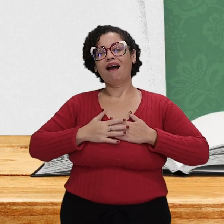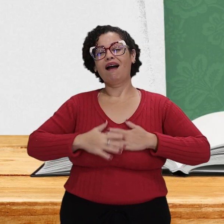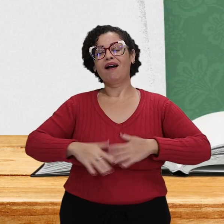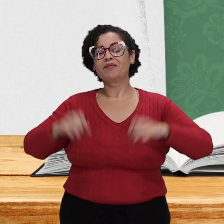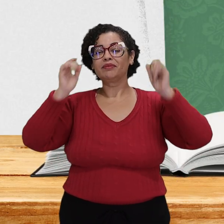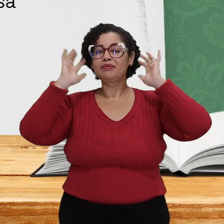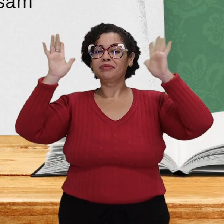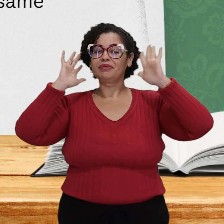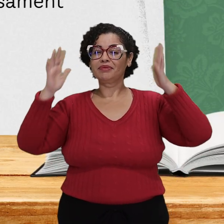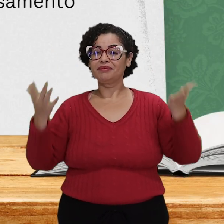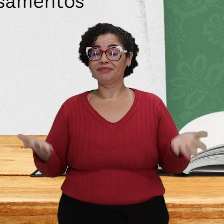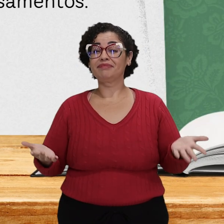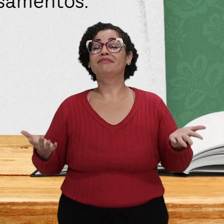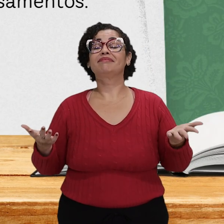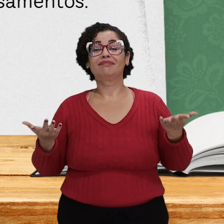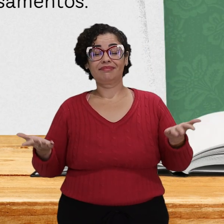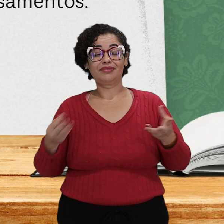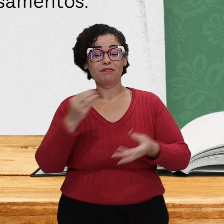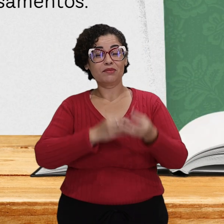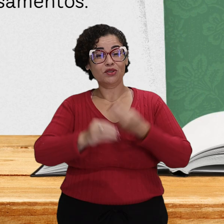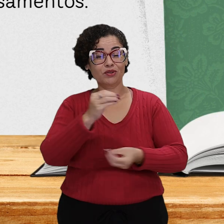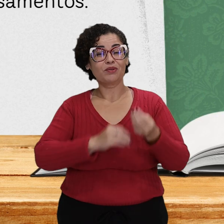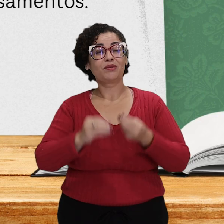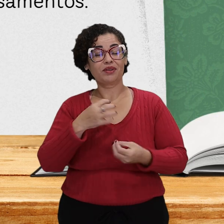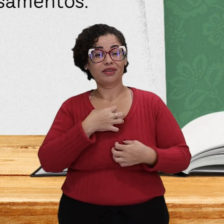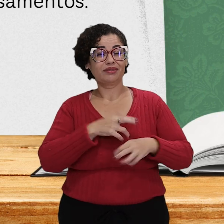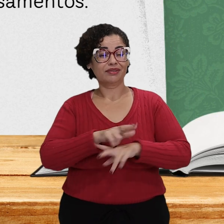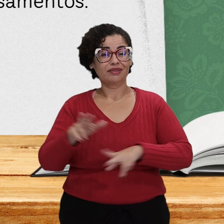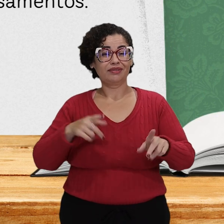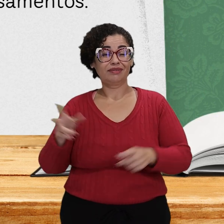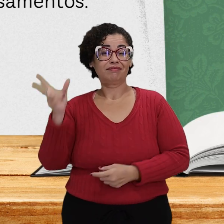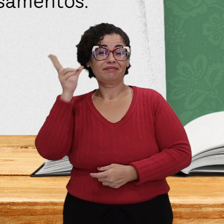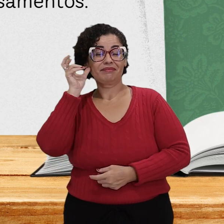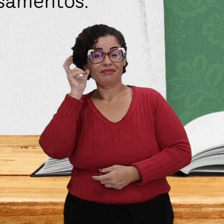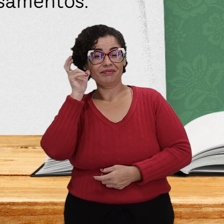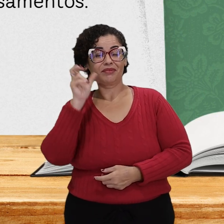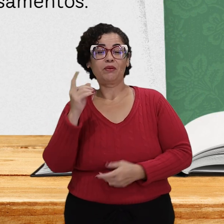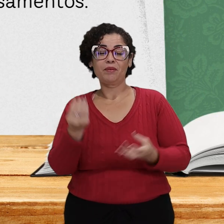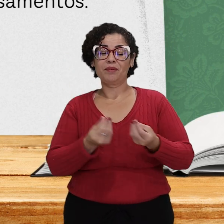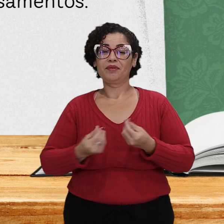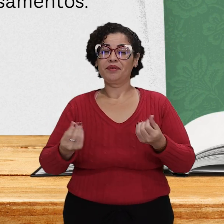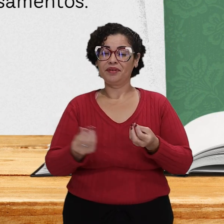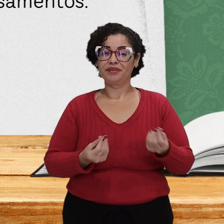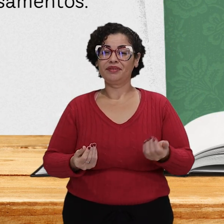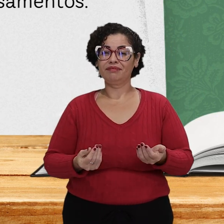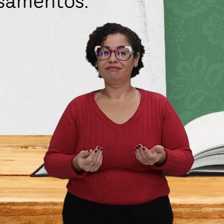meus pensamentos. Então, temos a mistura aqui de 2 sentidos, a audição e o